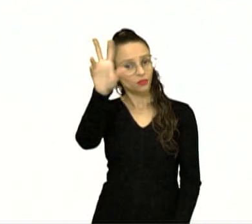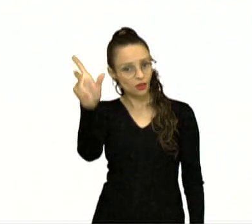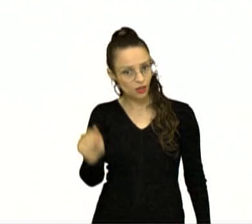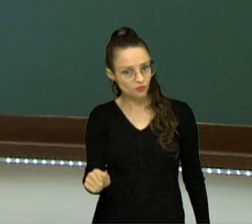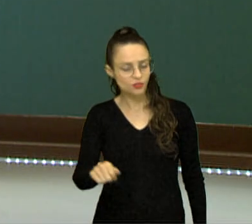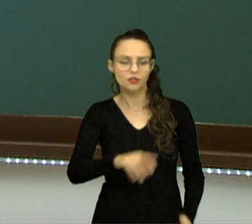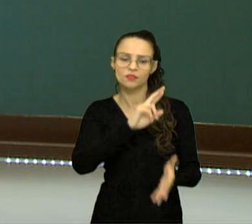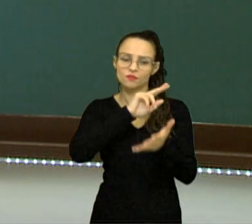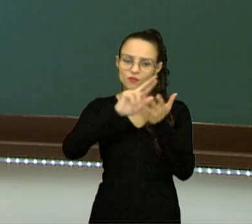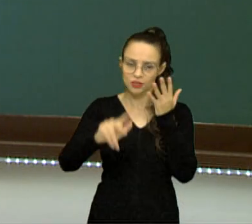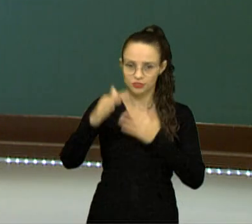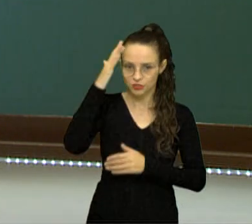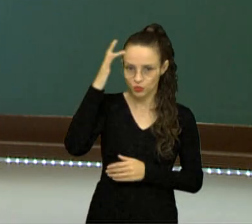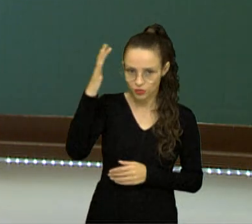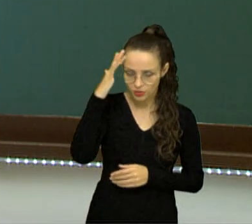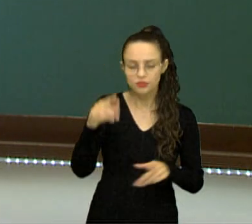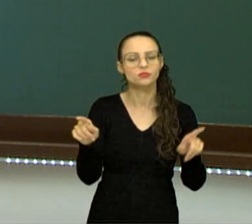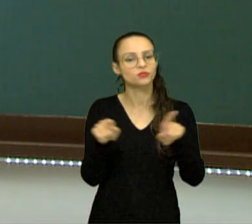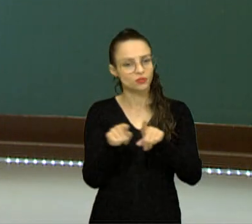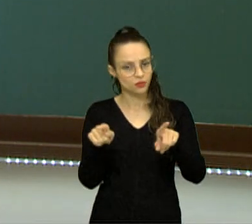com várias teorias, inclusive,